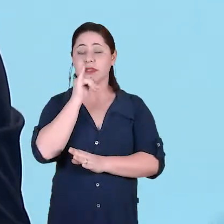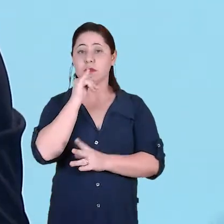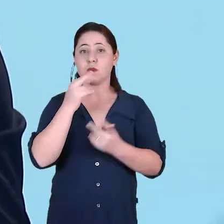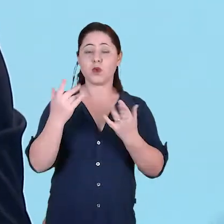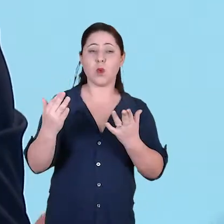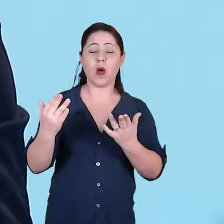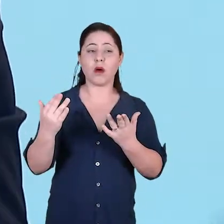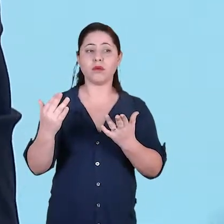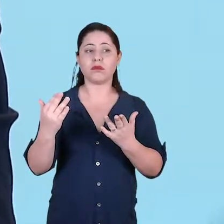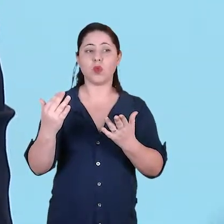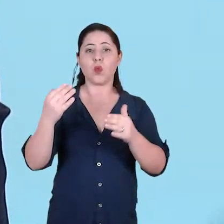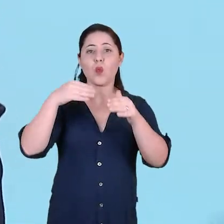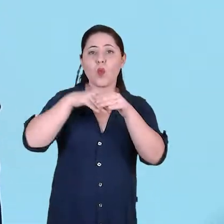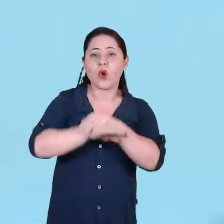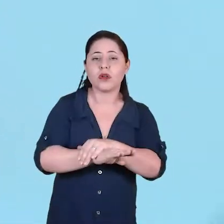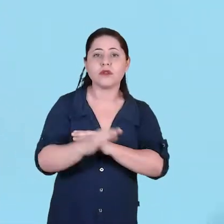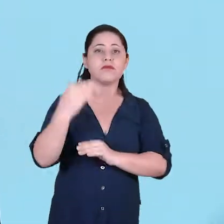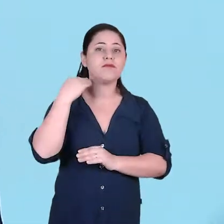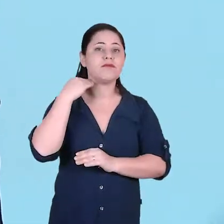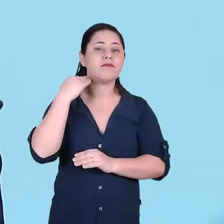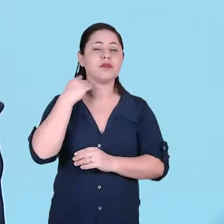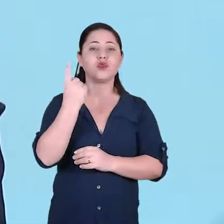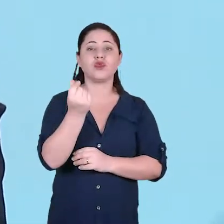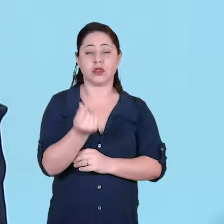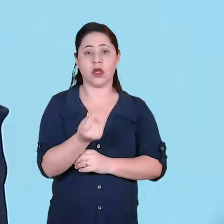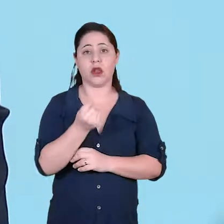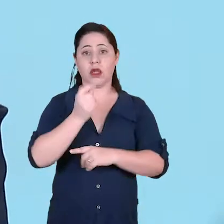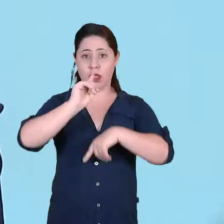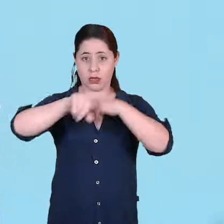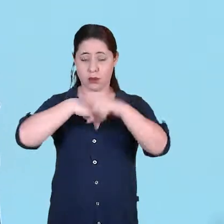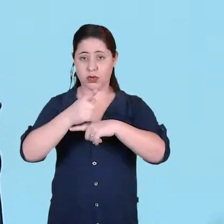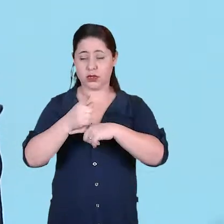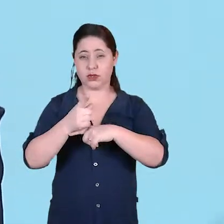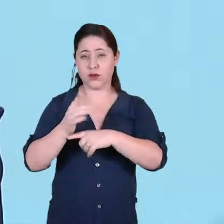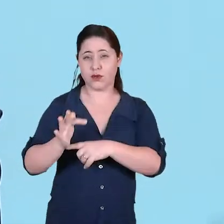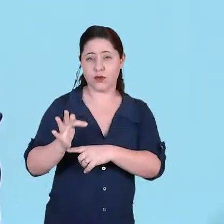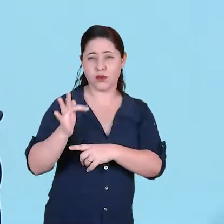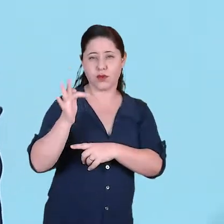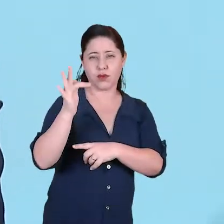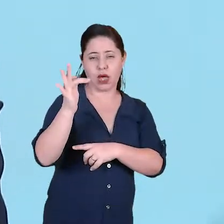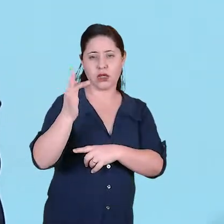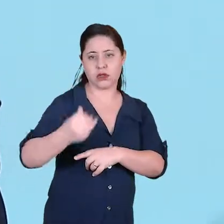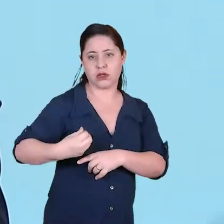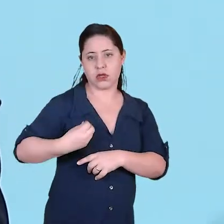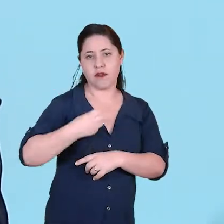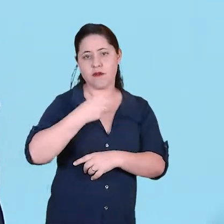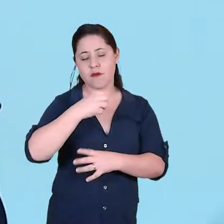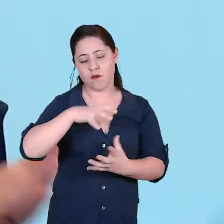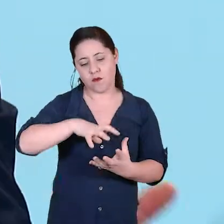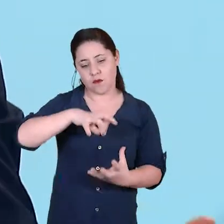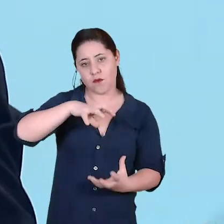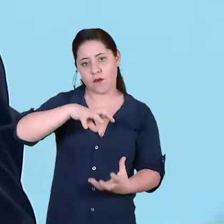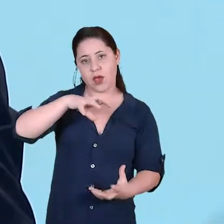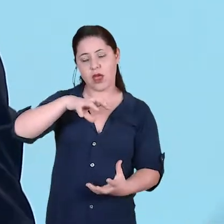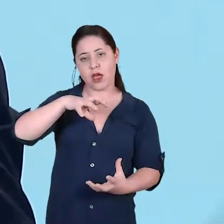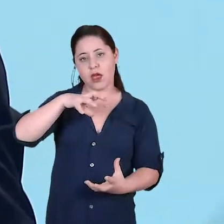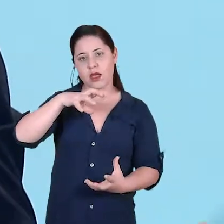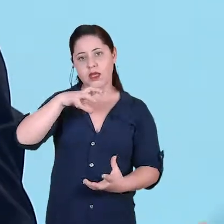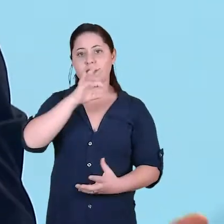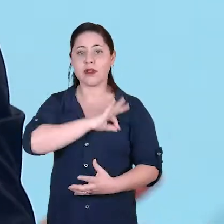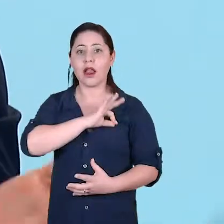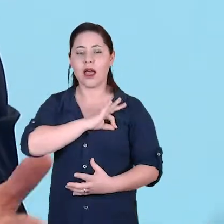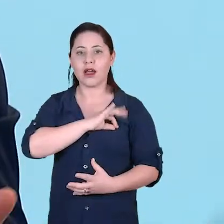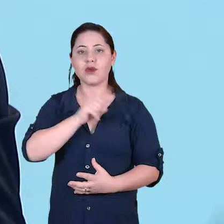uma poupança e lá na frente, né, na idade avançada, você vai receber aquilo que você